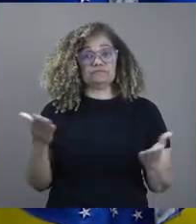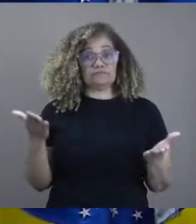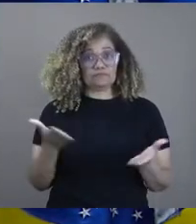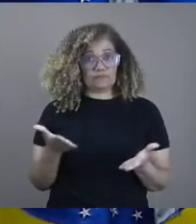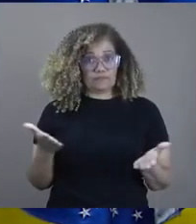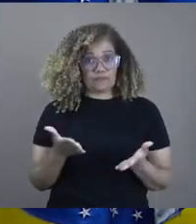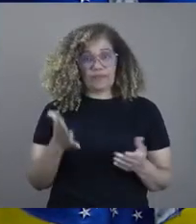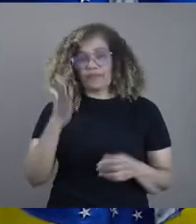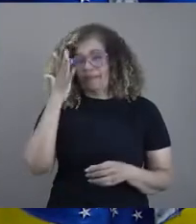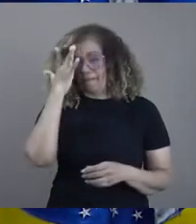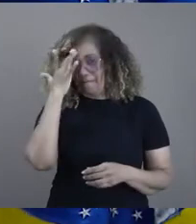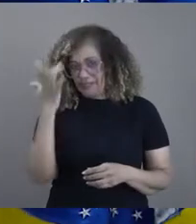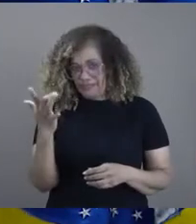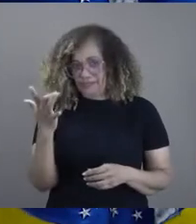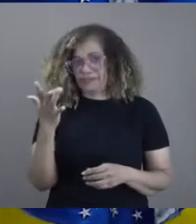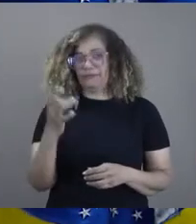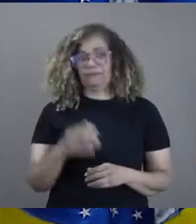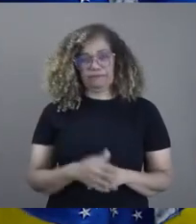e